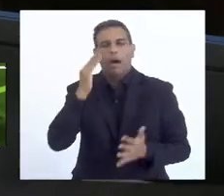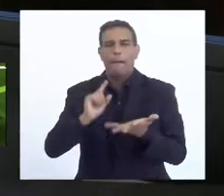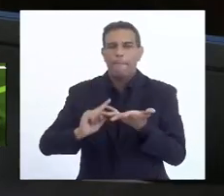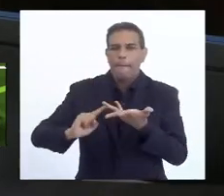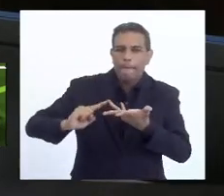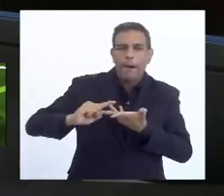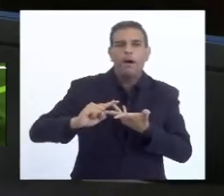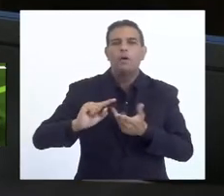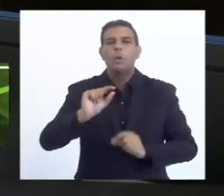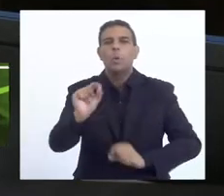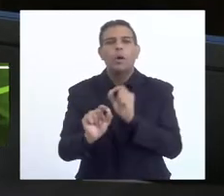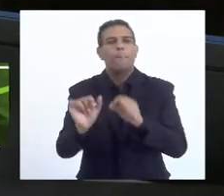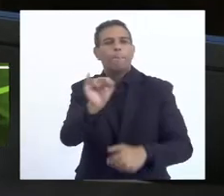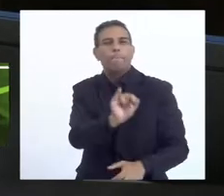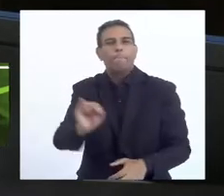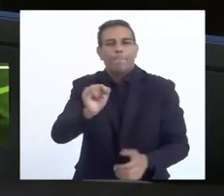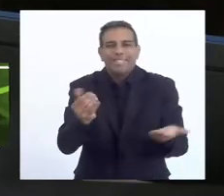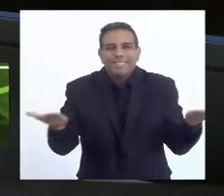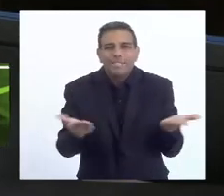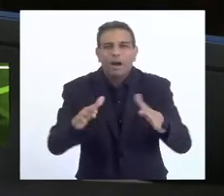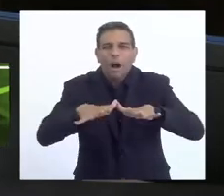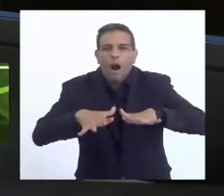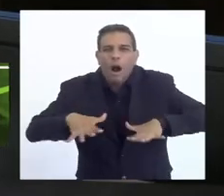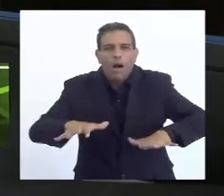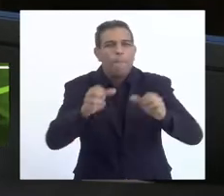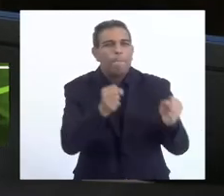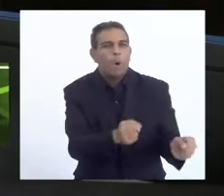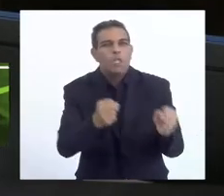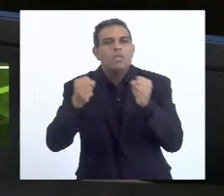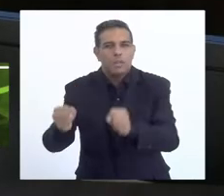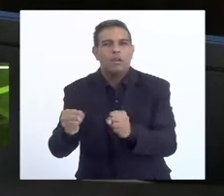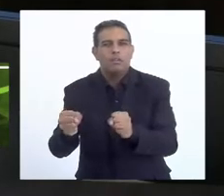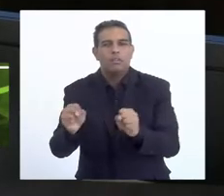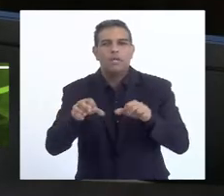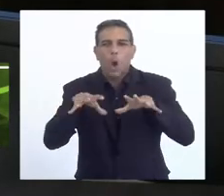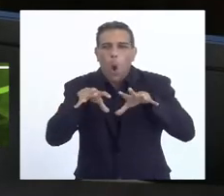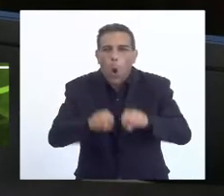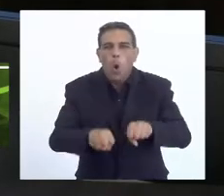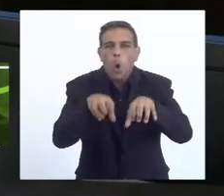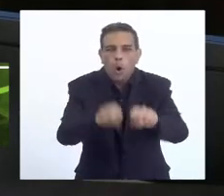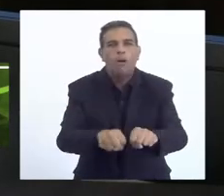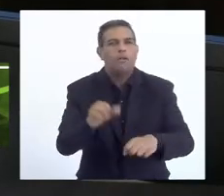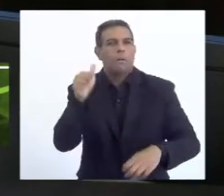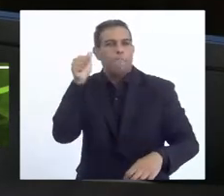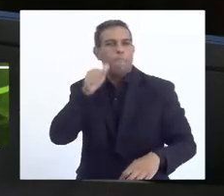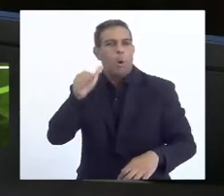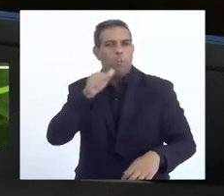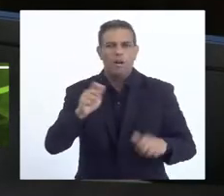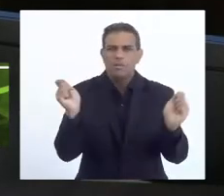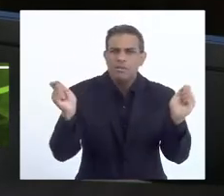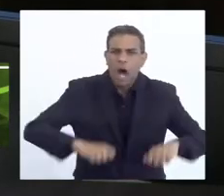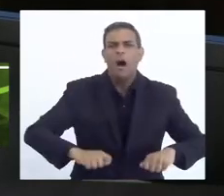é importante nesses espaços de poder a ocupação das mulheres serem